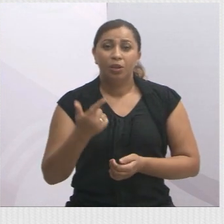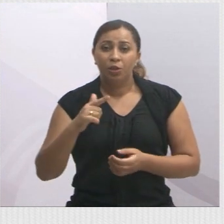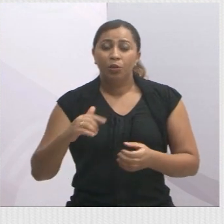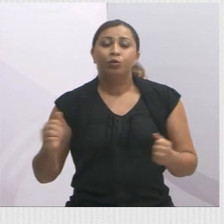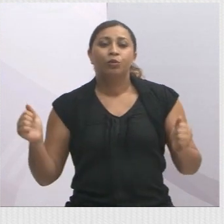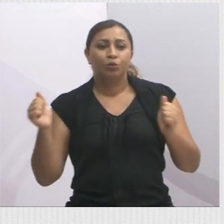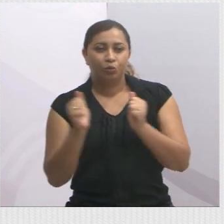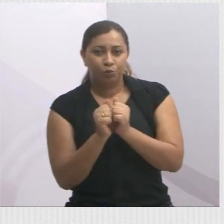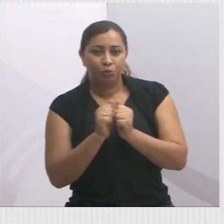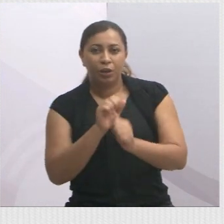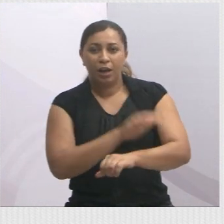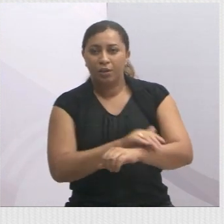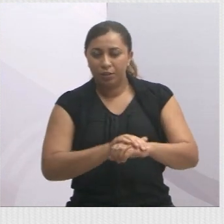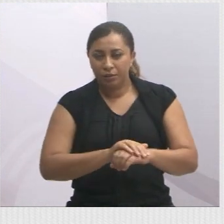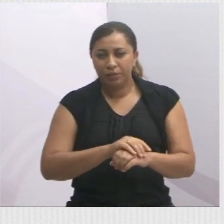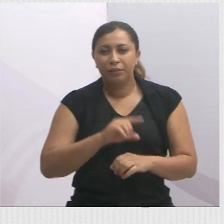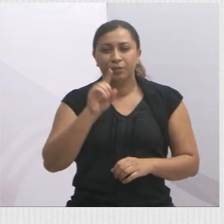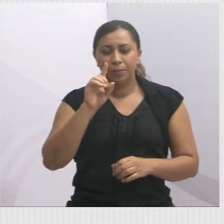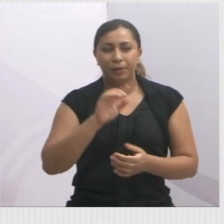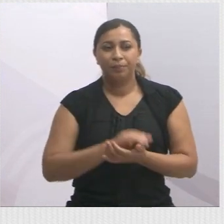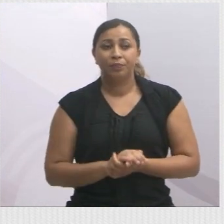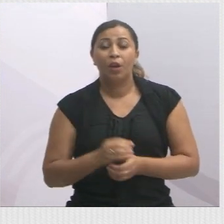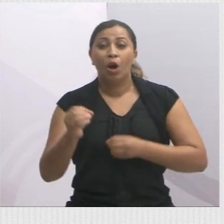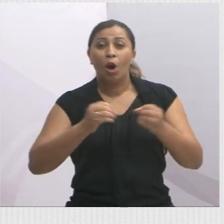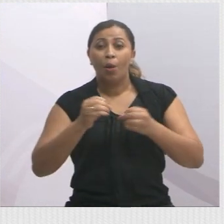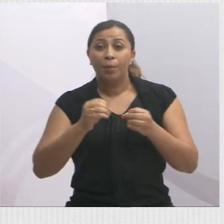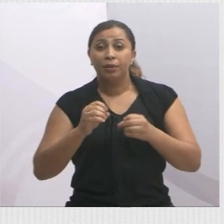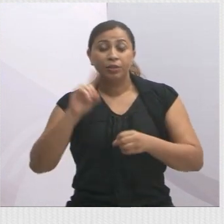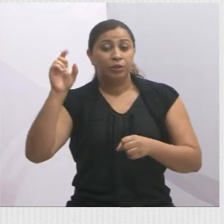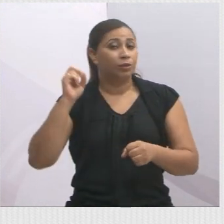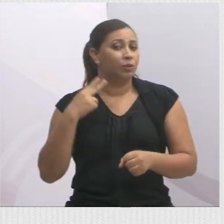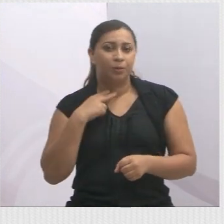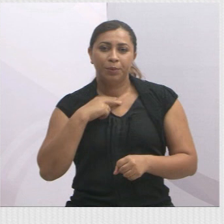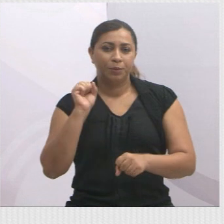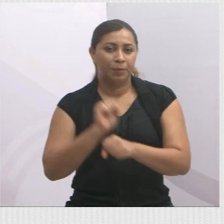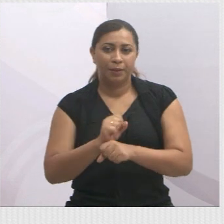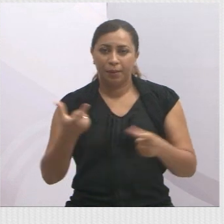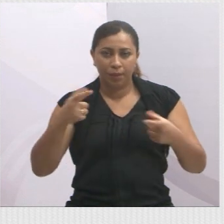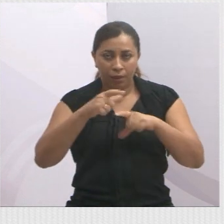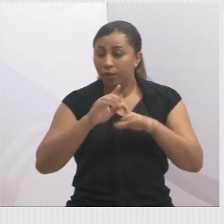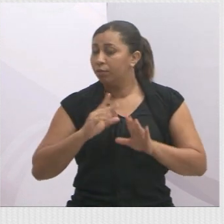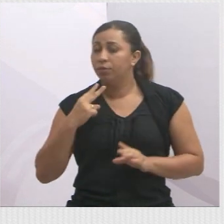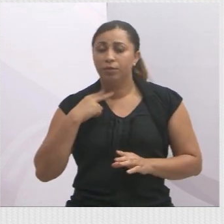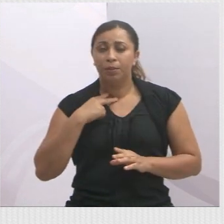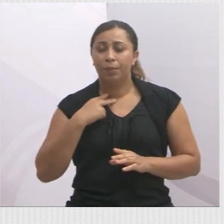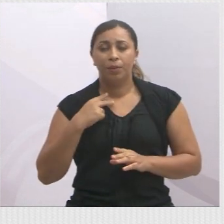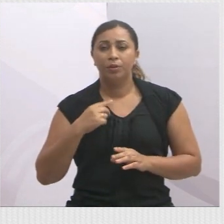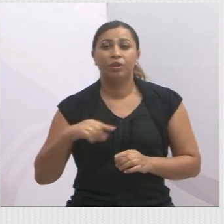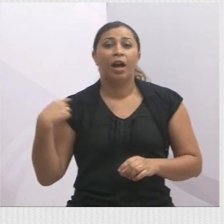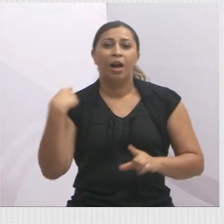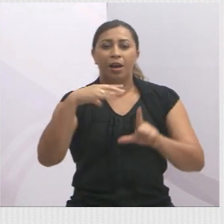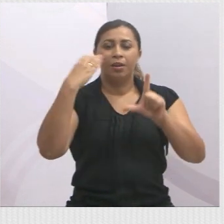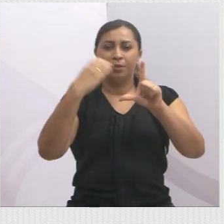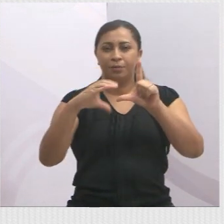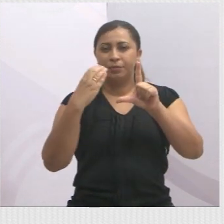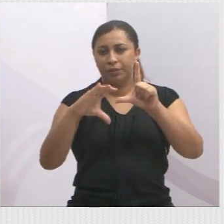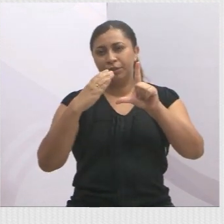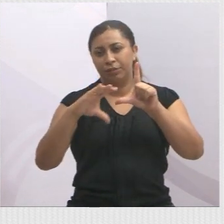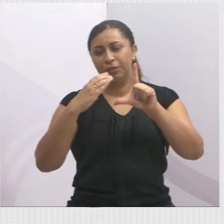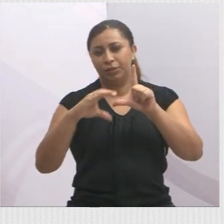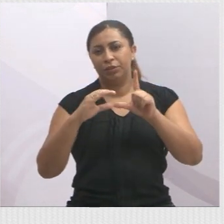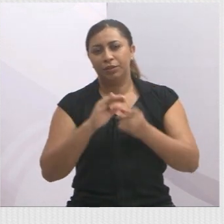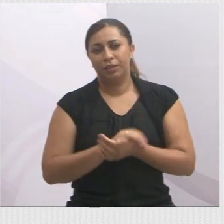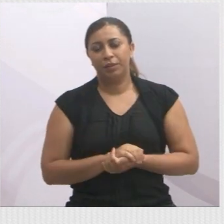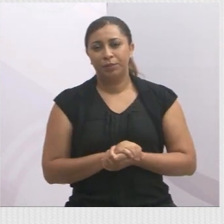Jacareí também. Como a obra de Deus não pode parar e nem diminuir, a nossa igreja, sede na Avenida Jorge Madide,